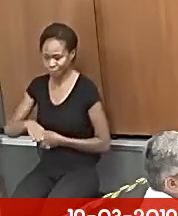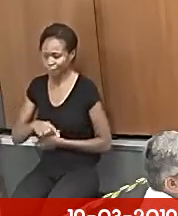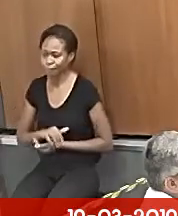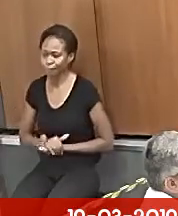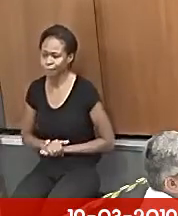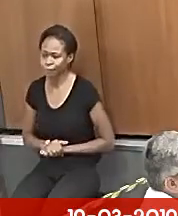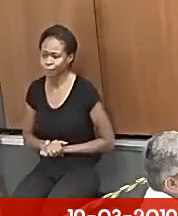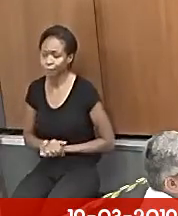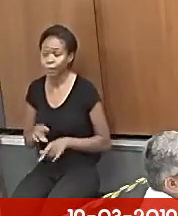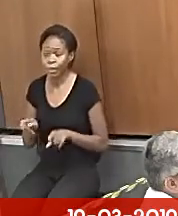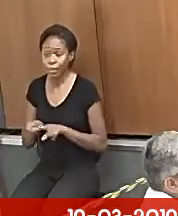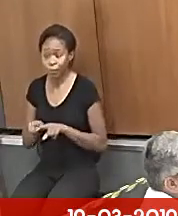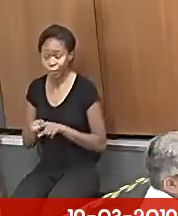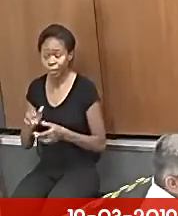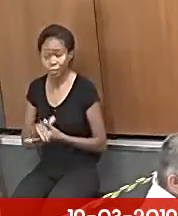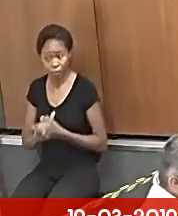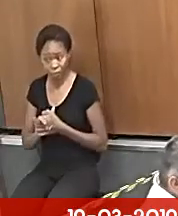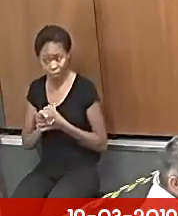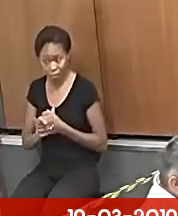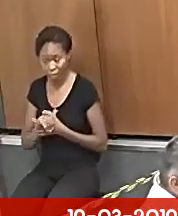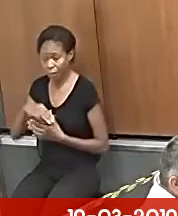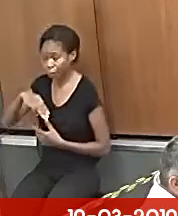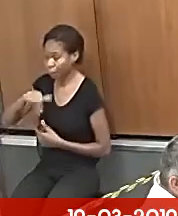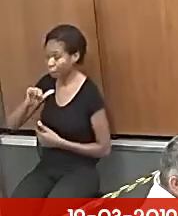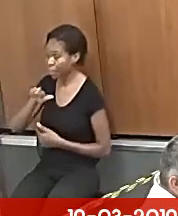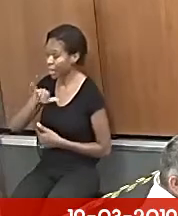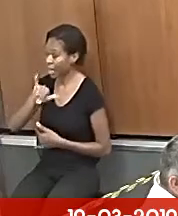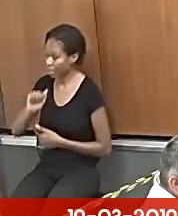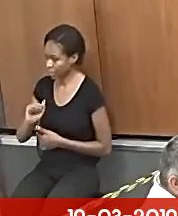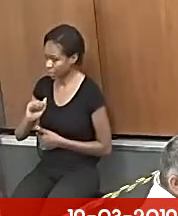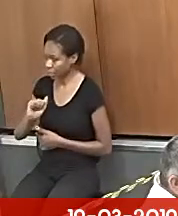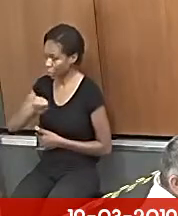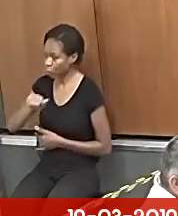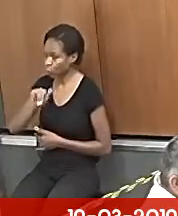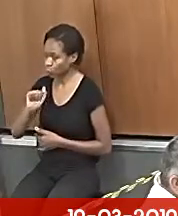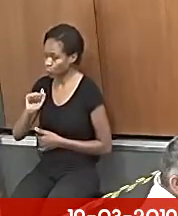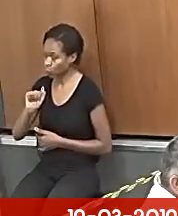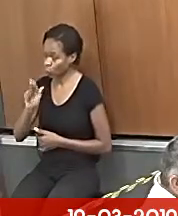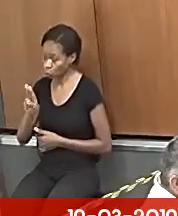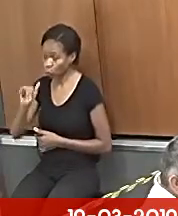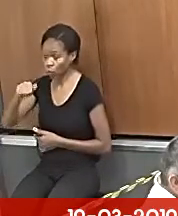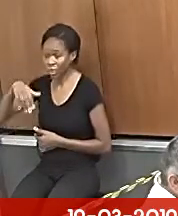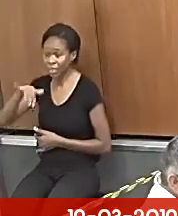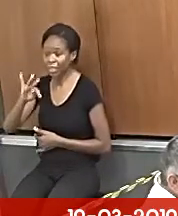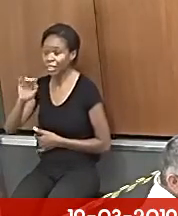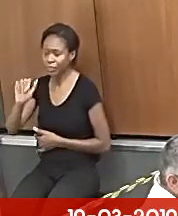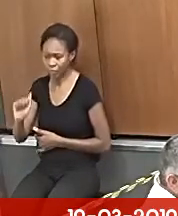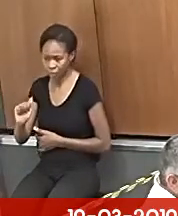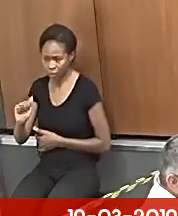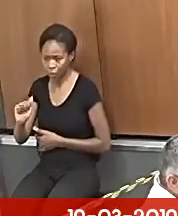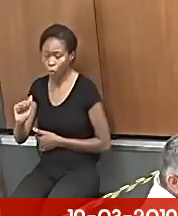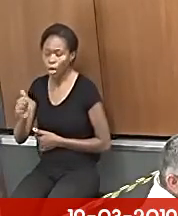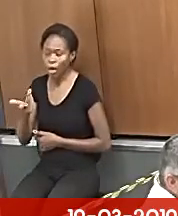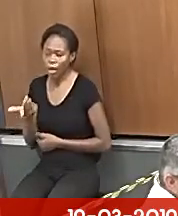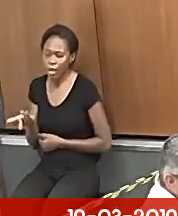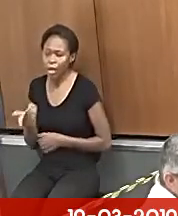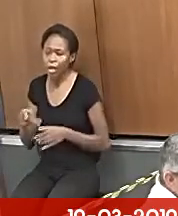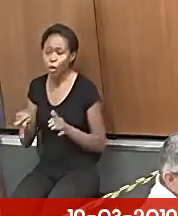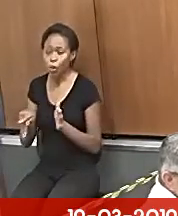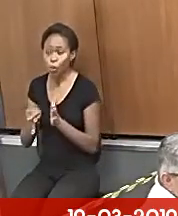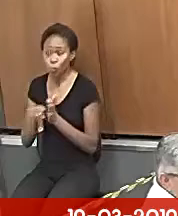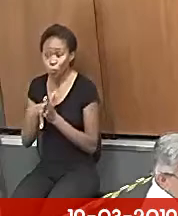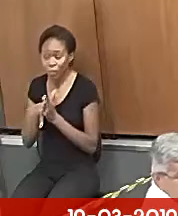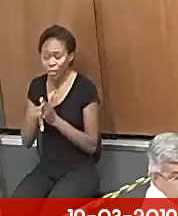quero cumprimentar registrar presença da senhora maria joana rita pimenta que é consultora técnica da federação das apaes de